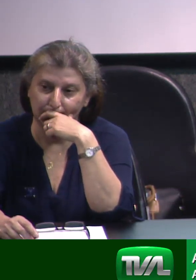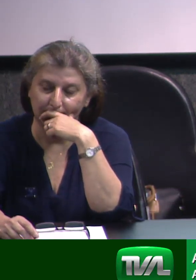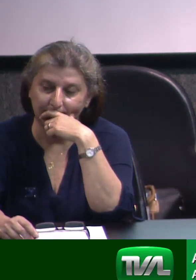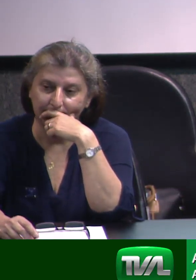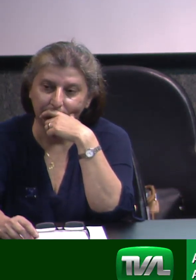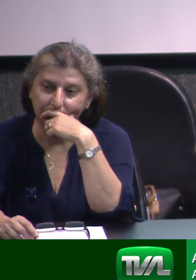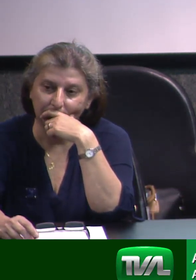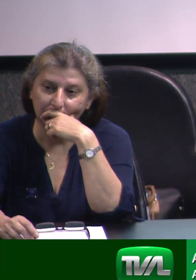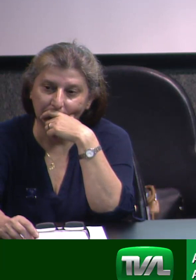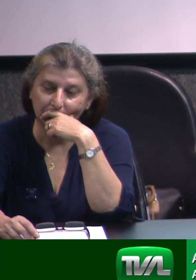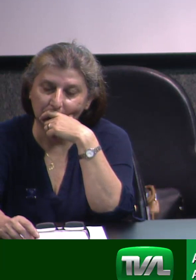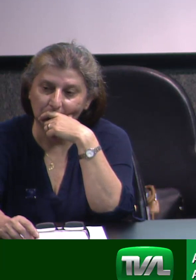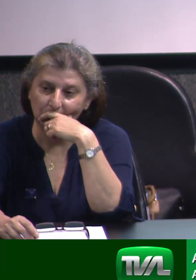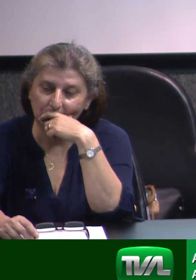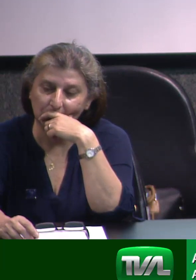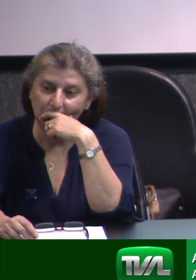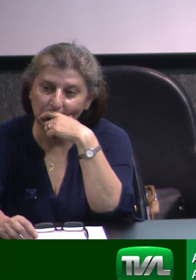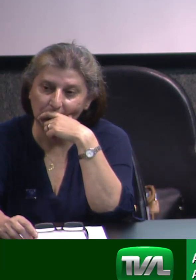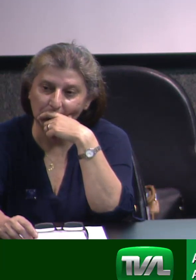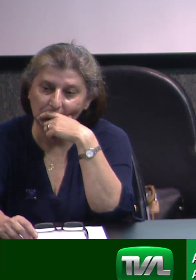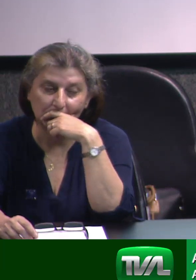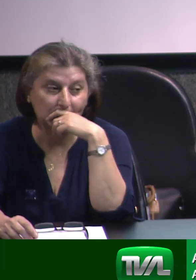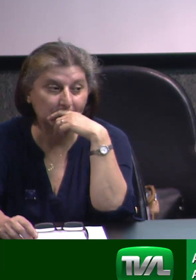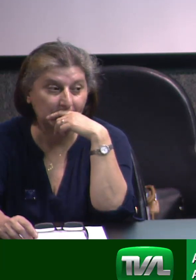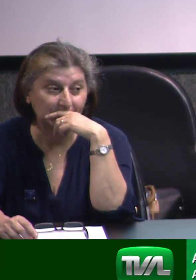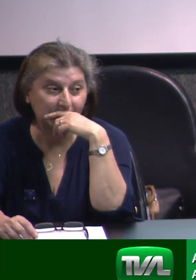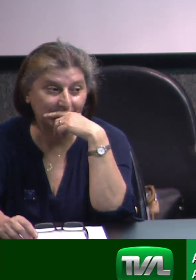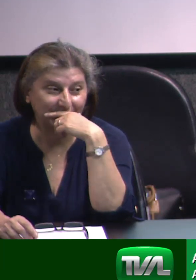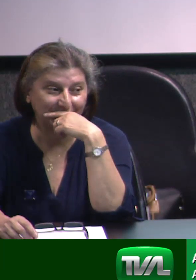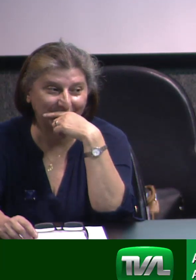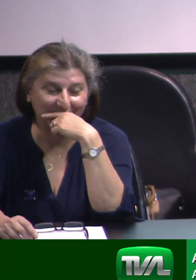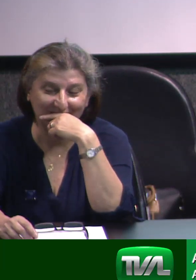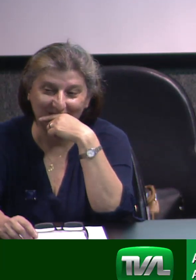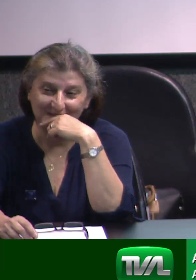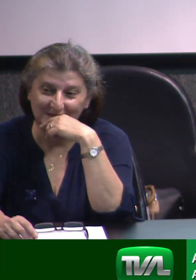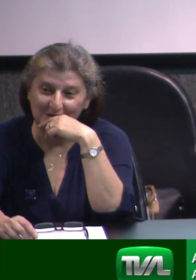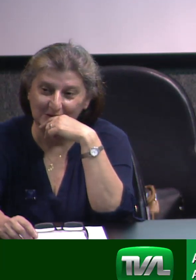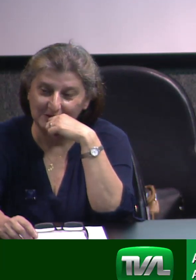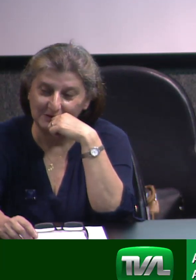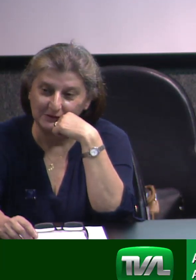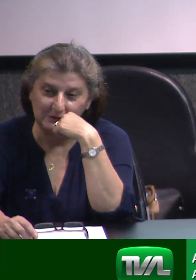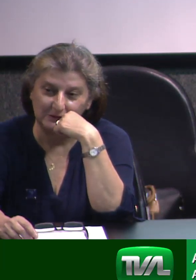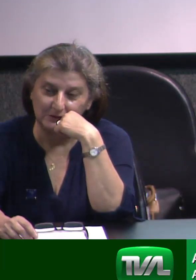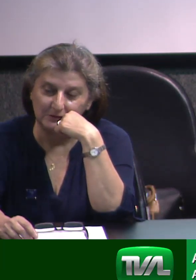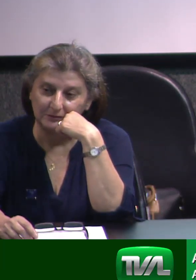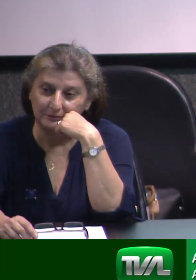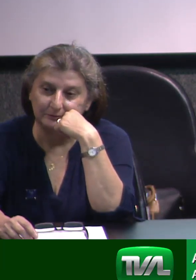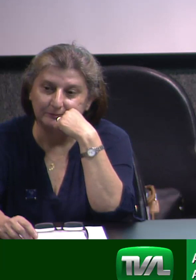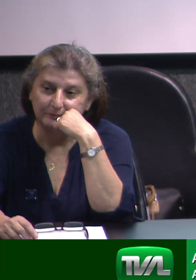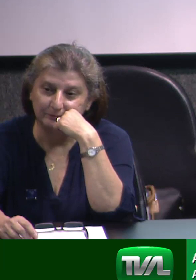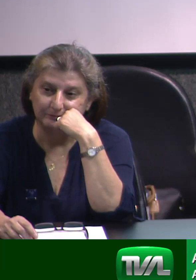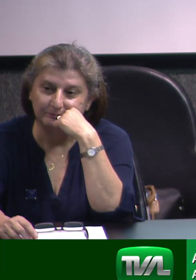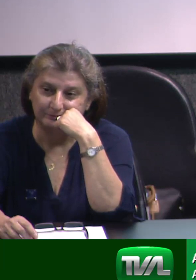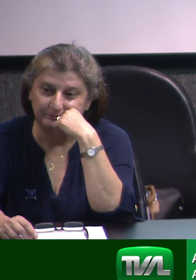Quarta proposta: escola bilíngue, em especial aqui na capital.